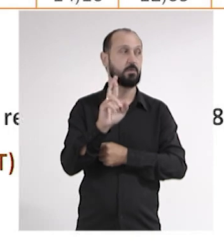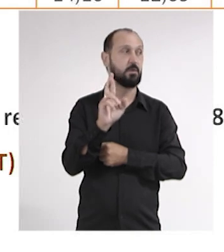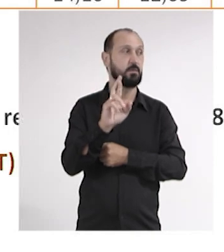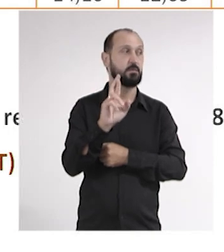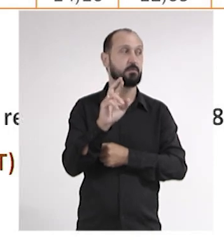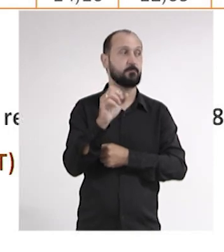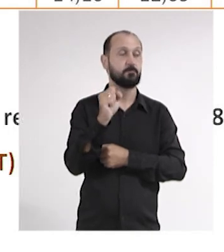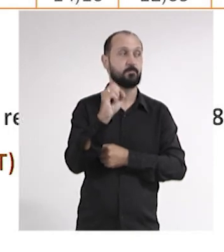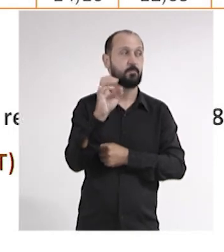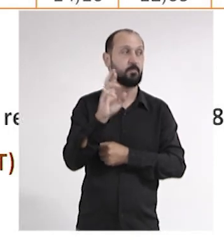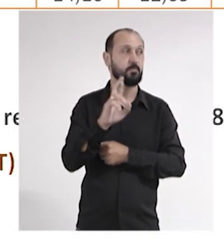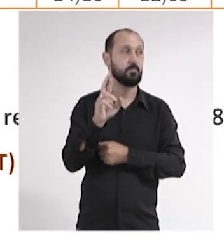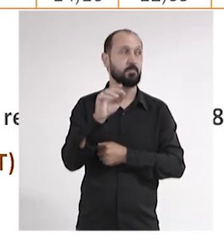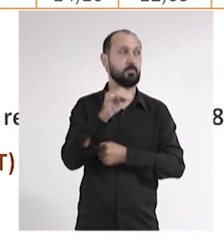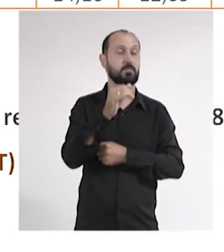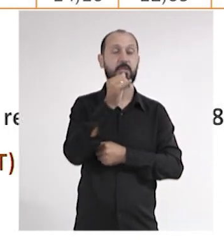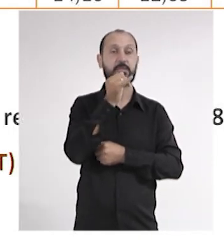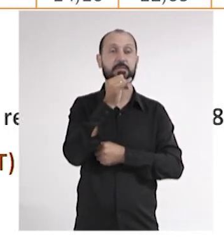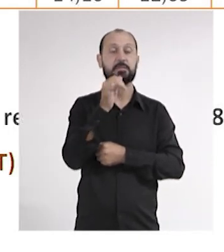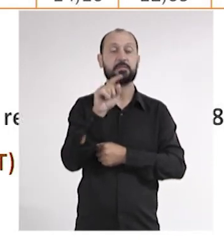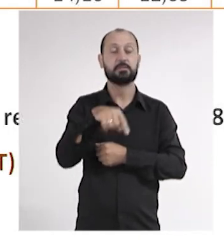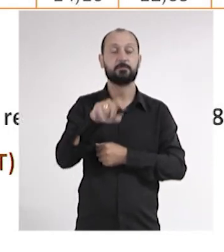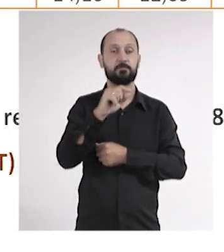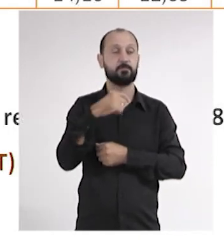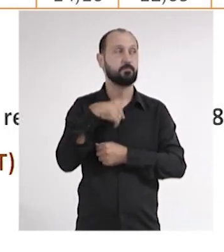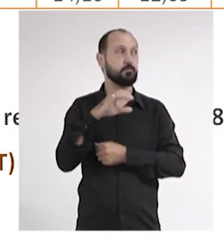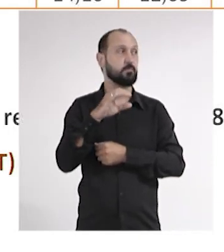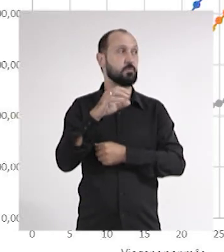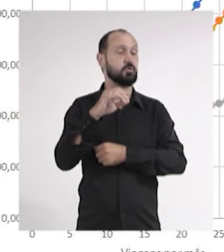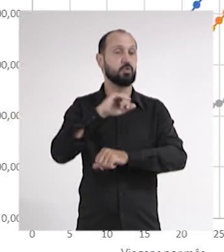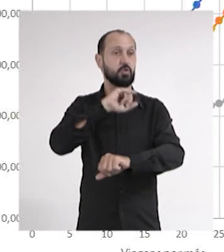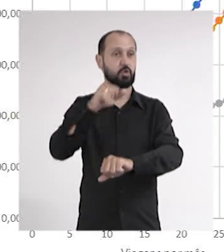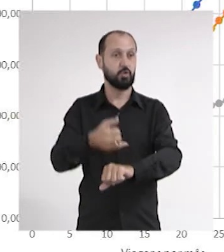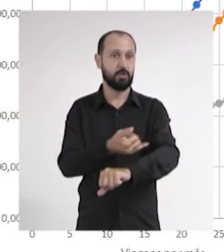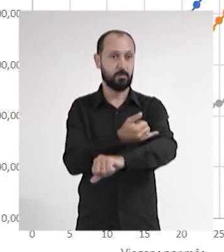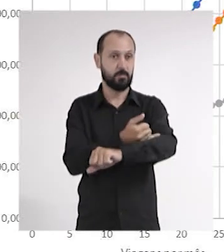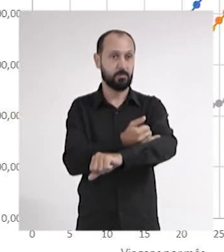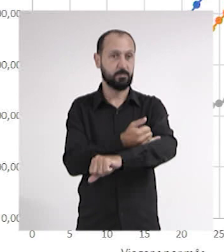11,80 no exemplo da praça de pedágio de Jaraguari.